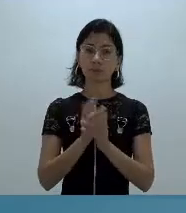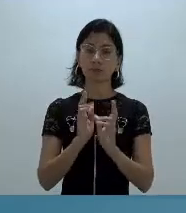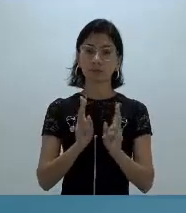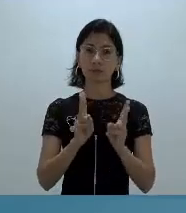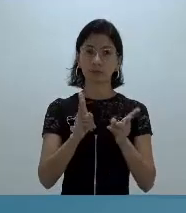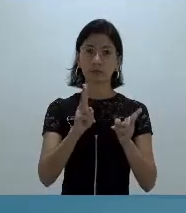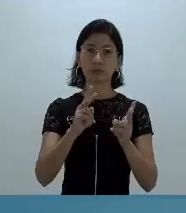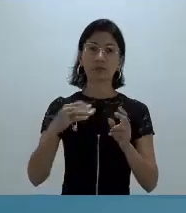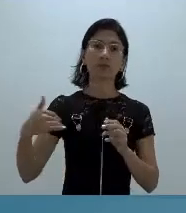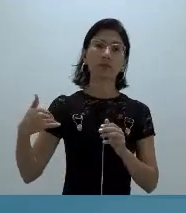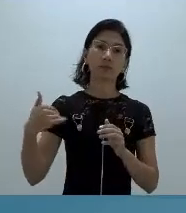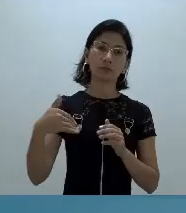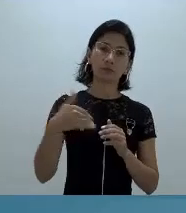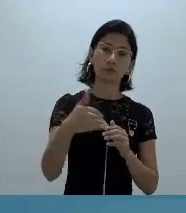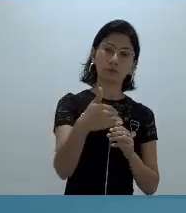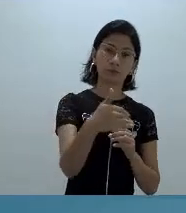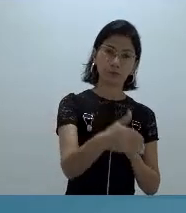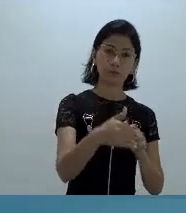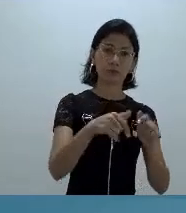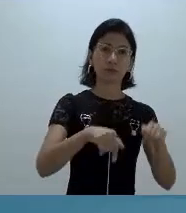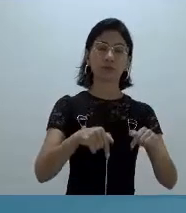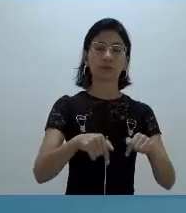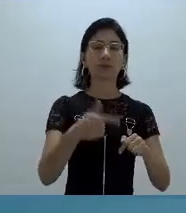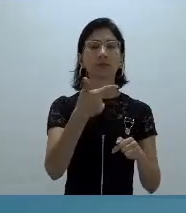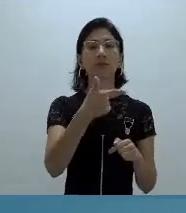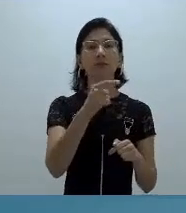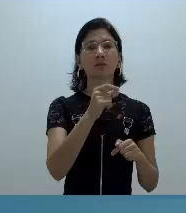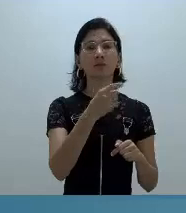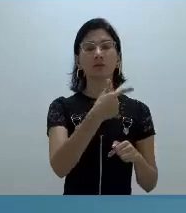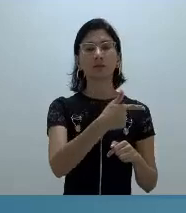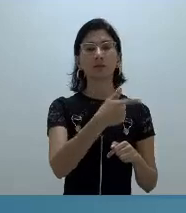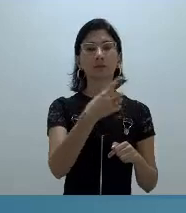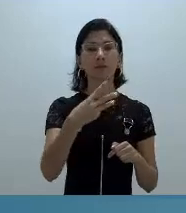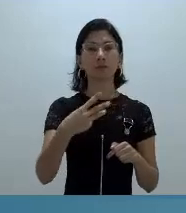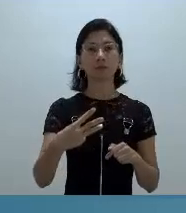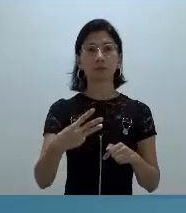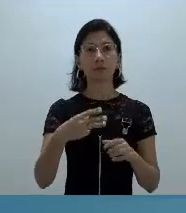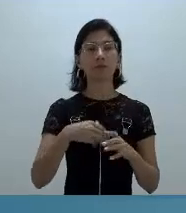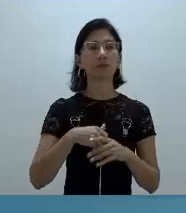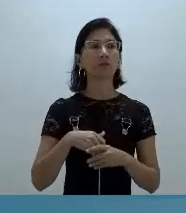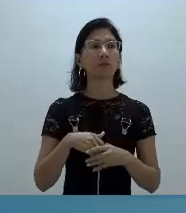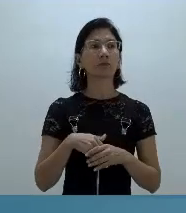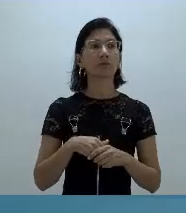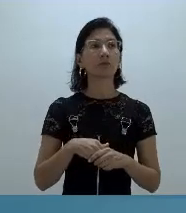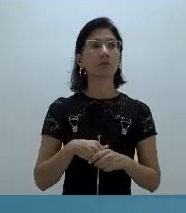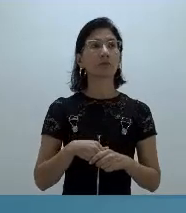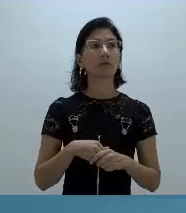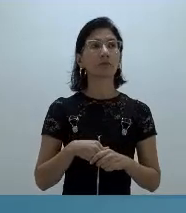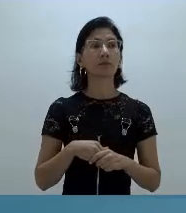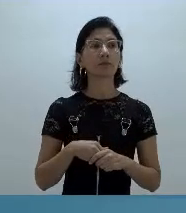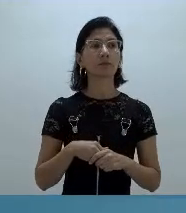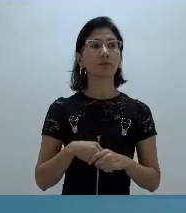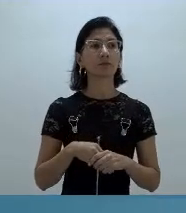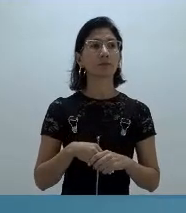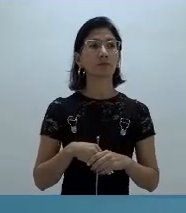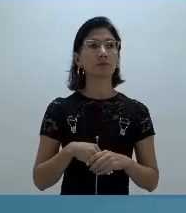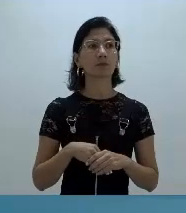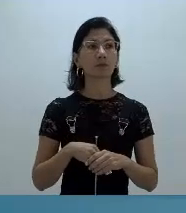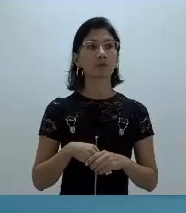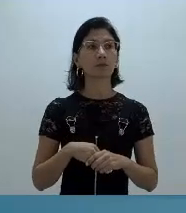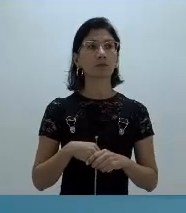ministro Salvador Araújo, a vida de emergência, a segunda sessão, com maioria de especificar proveniente do recurso especial que